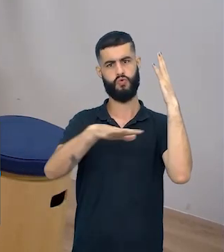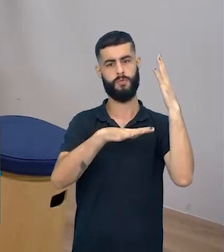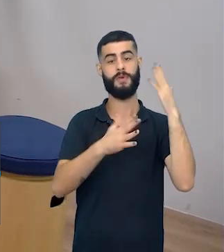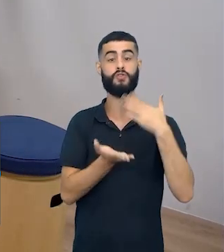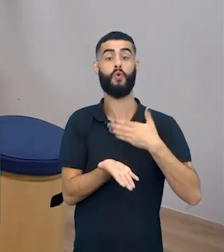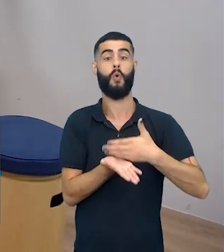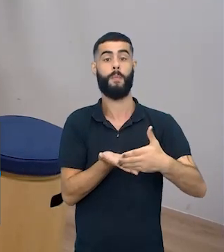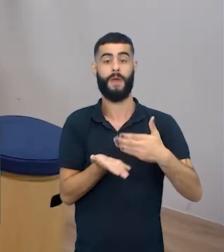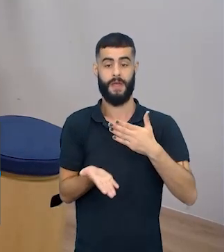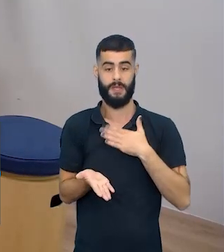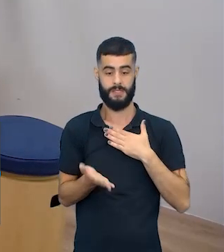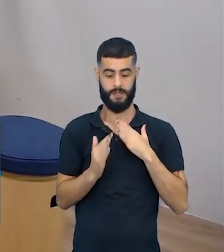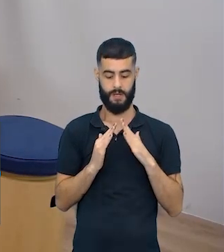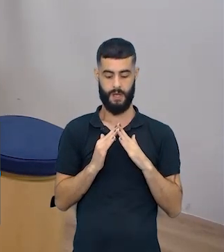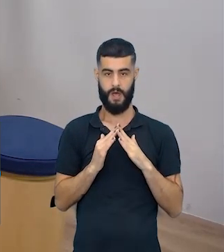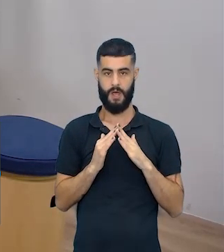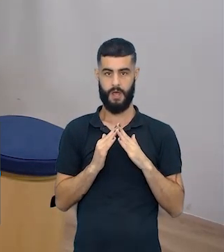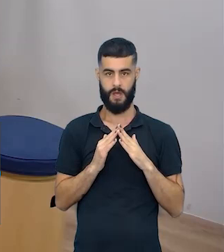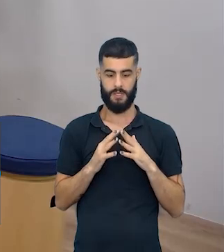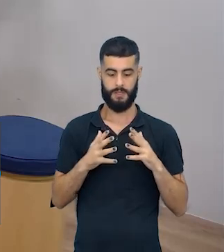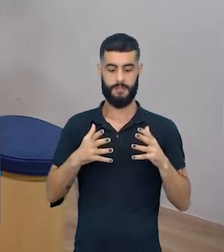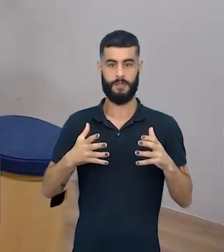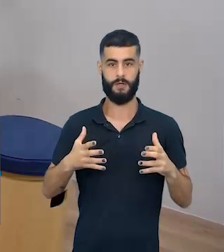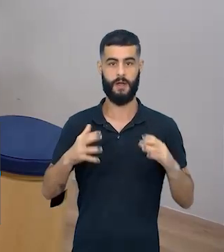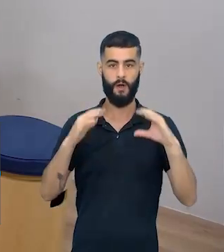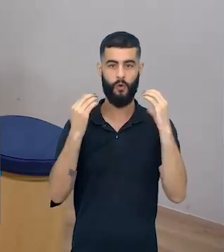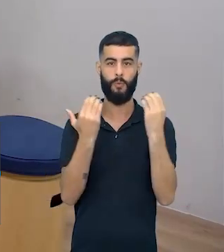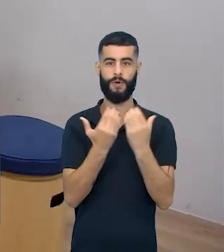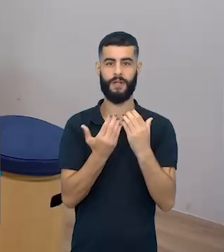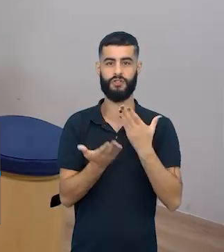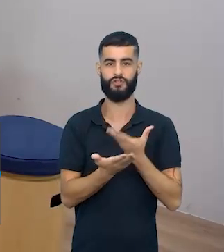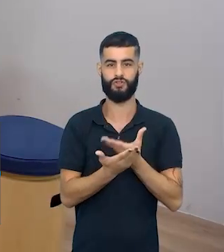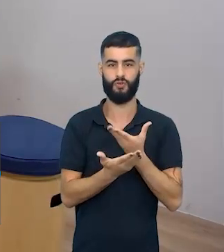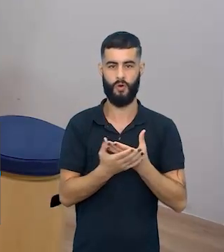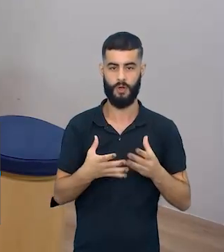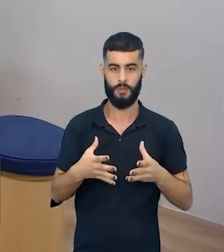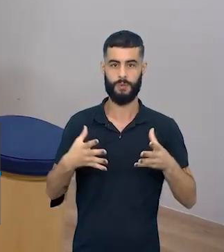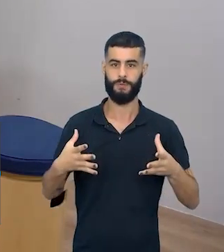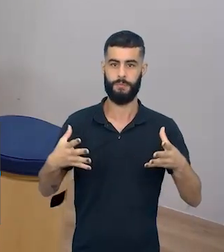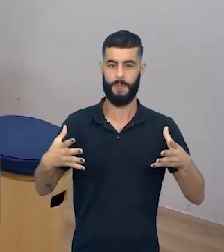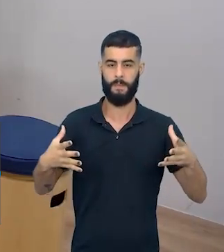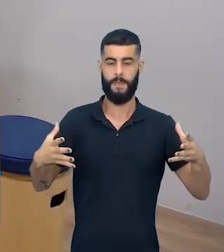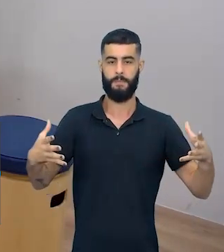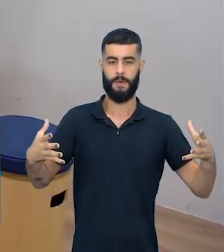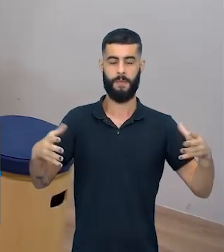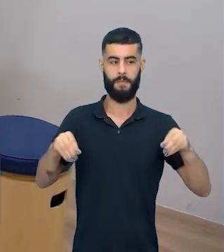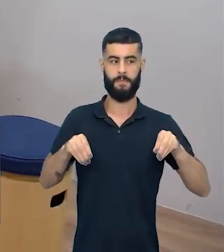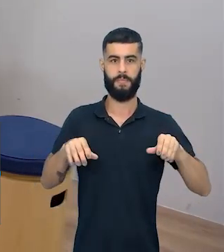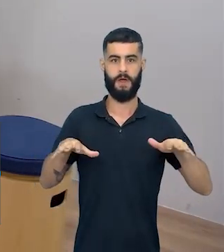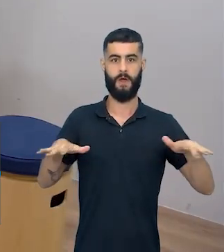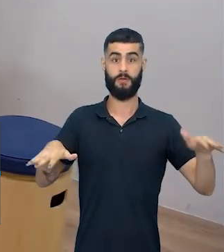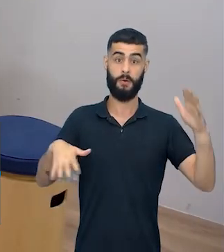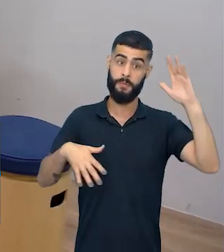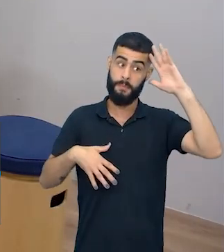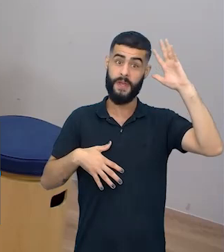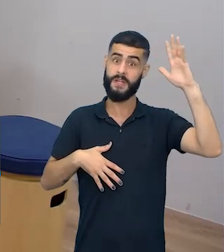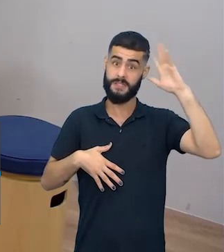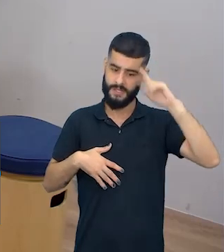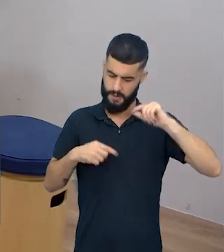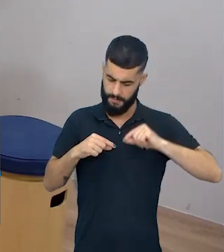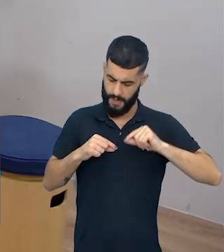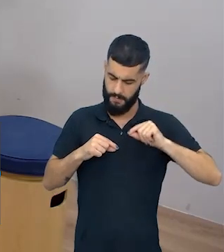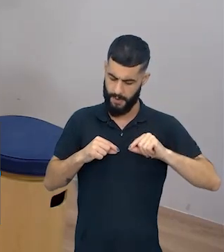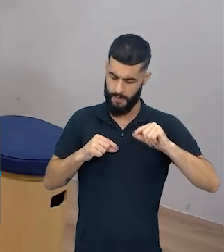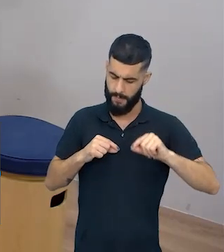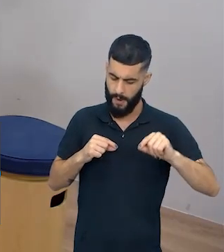casa, a própria comunidade escolar, e dali expandindo essa relação reflexiva que ele precisa ter, que